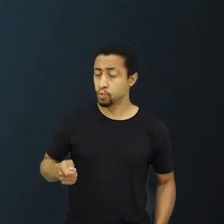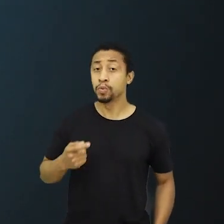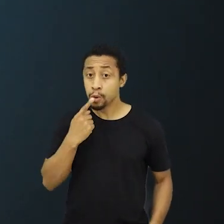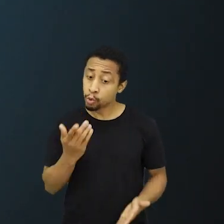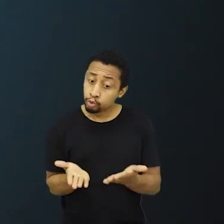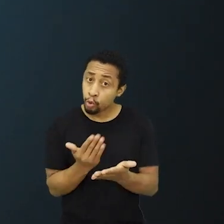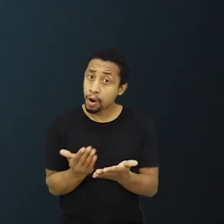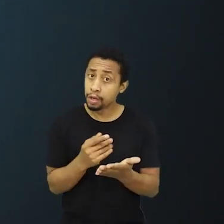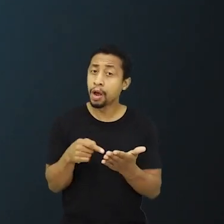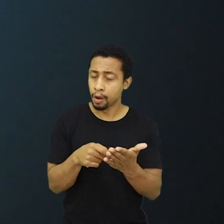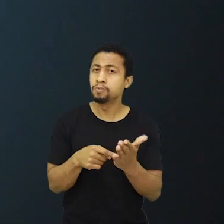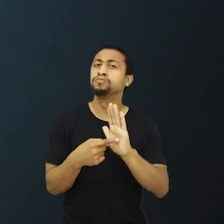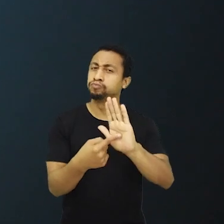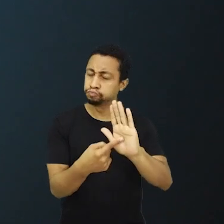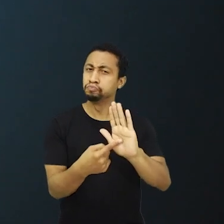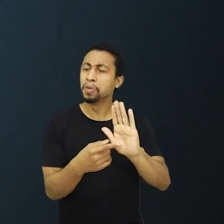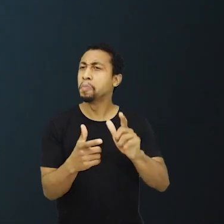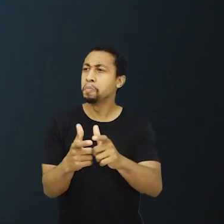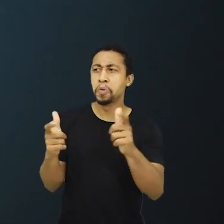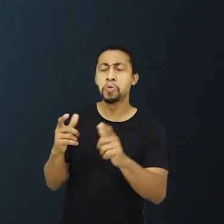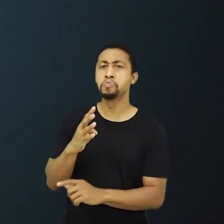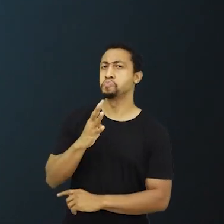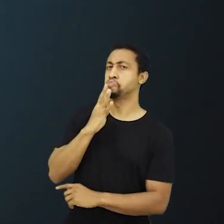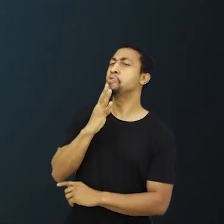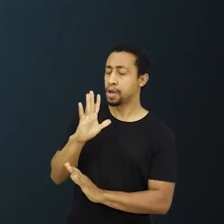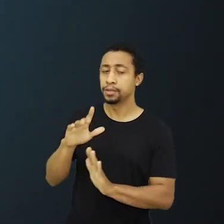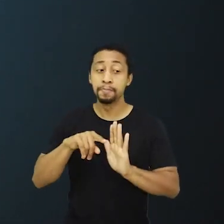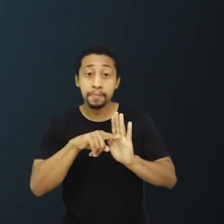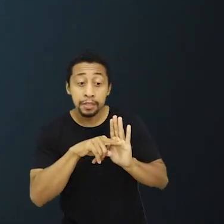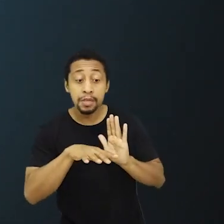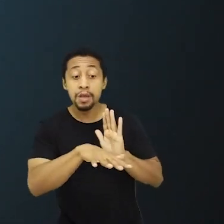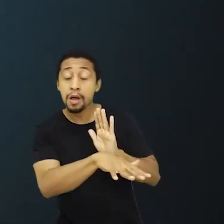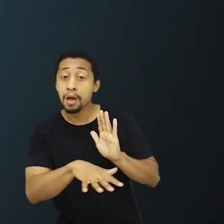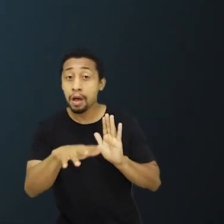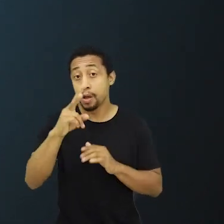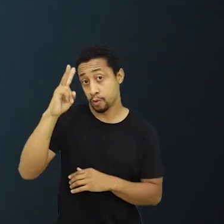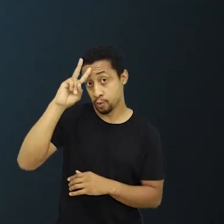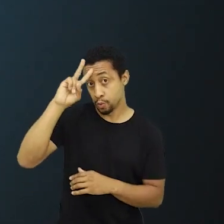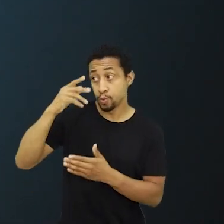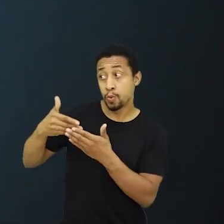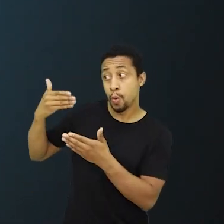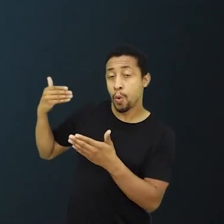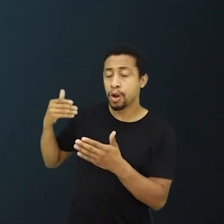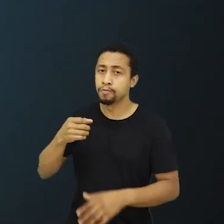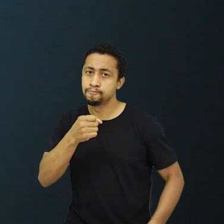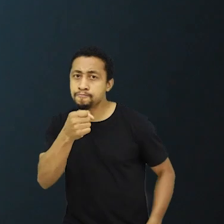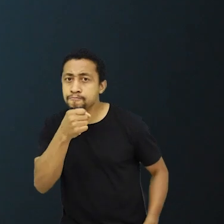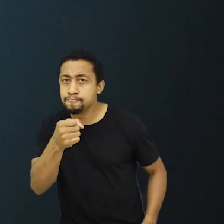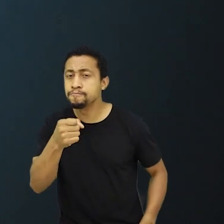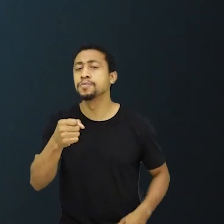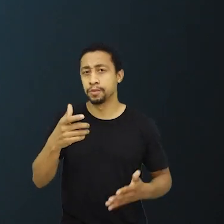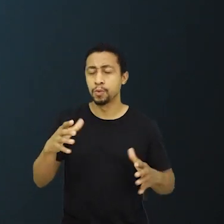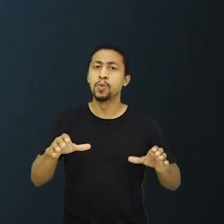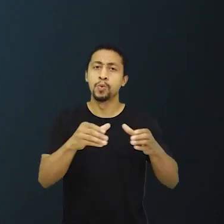que é bastante conhecido, né, por quem pesquisa e conhece a história da imprensa e do jornalismo do